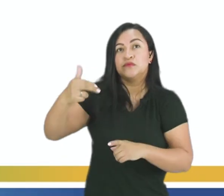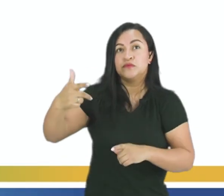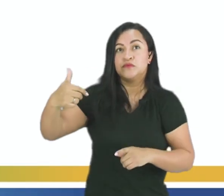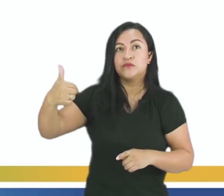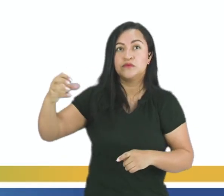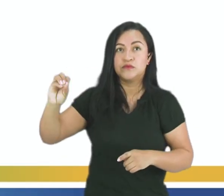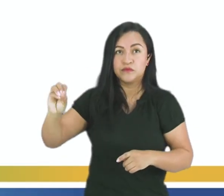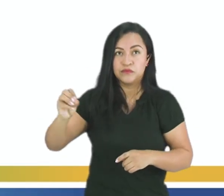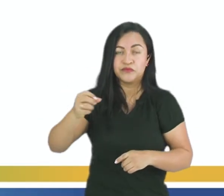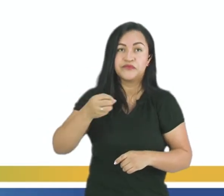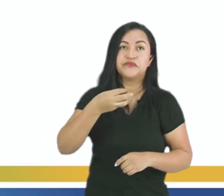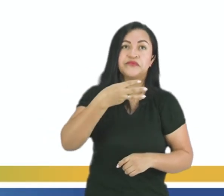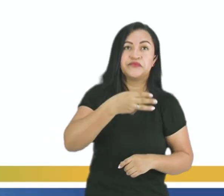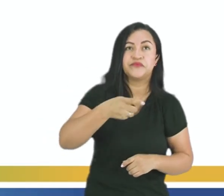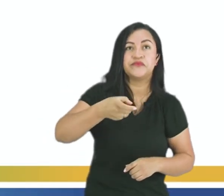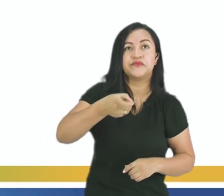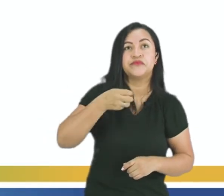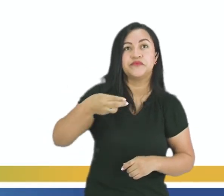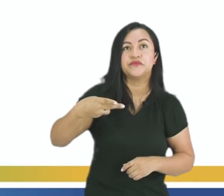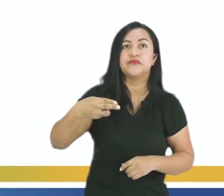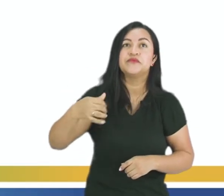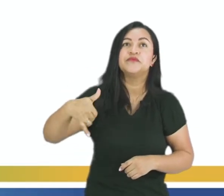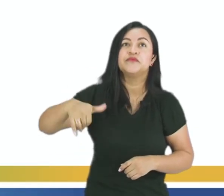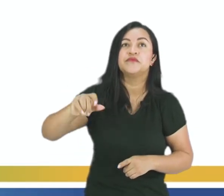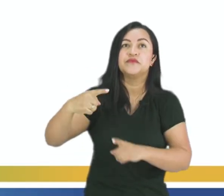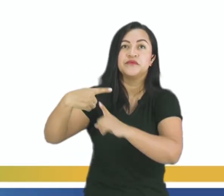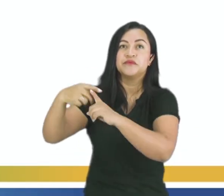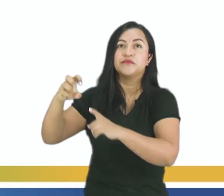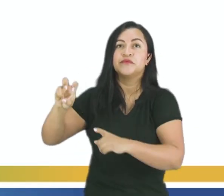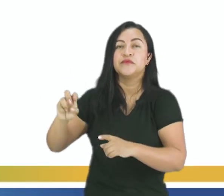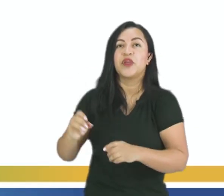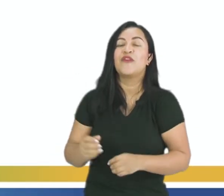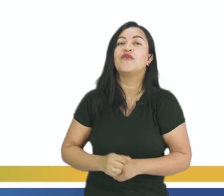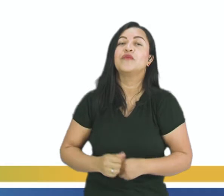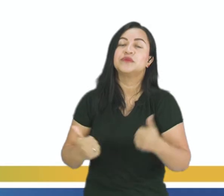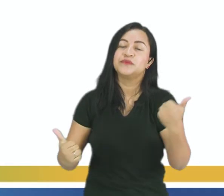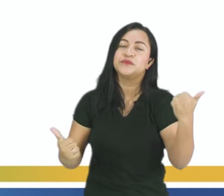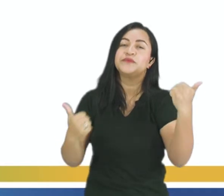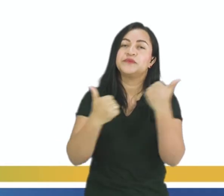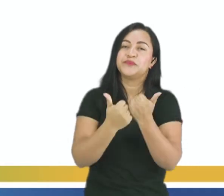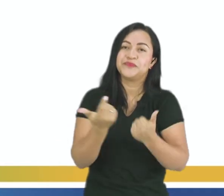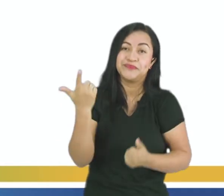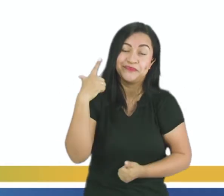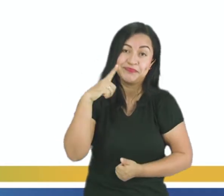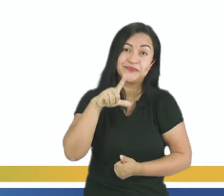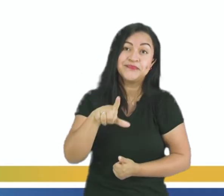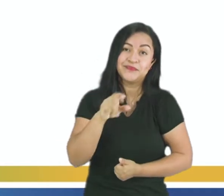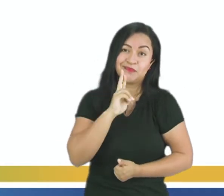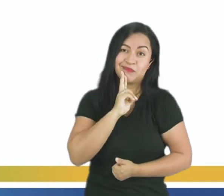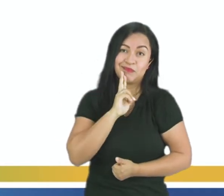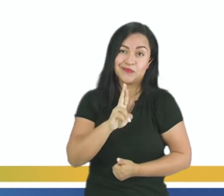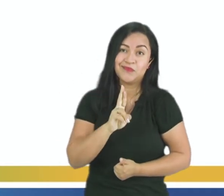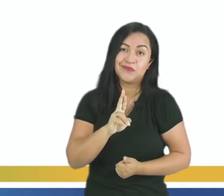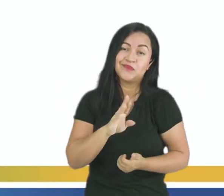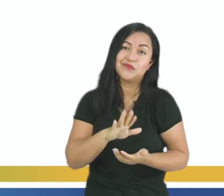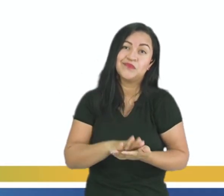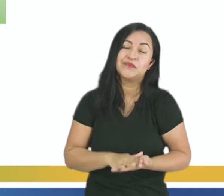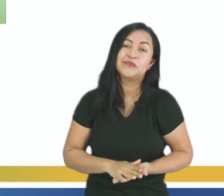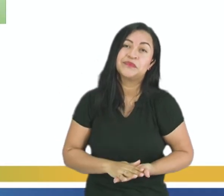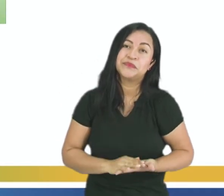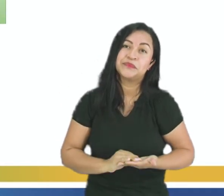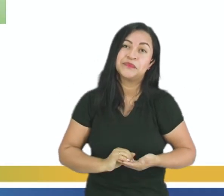e 3x igual a y mais 5. Nós vamos utilizar novamente o método da substituição para resolver esse